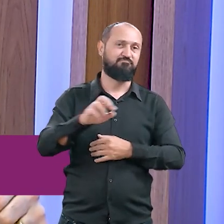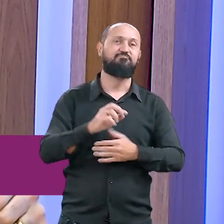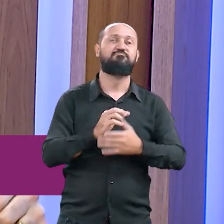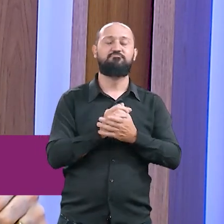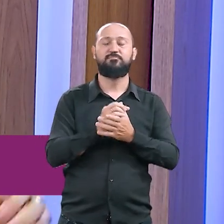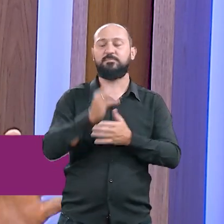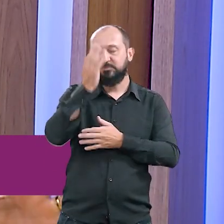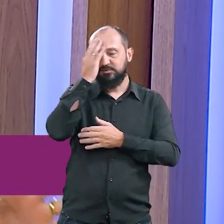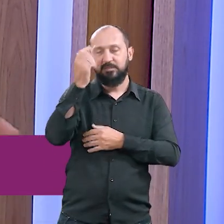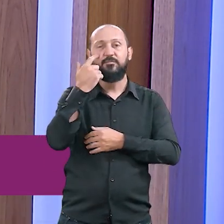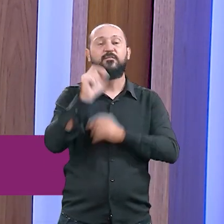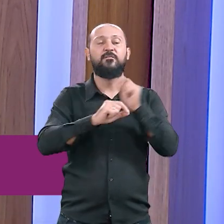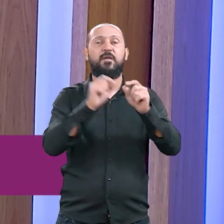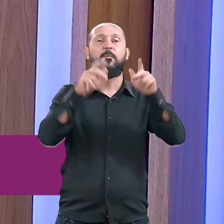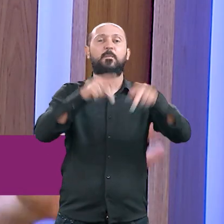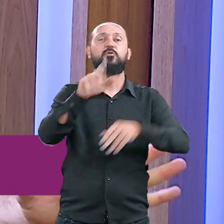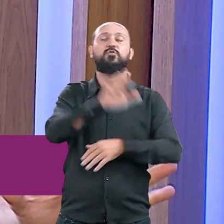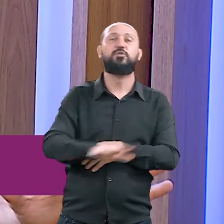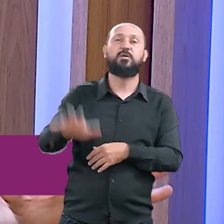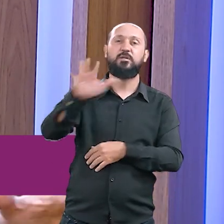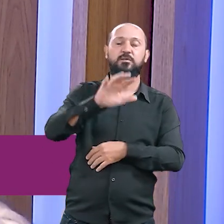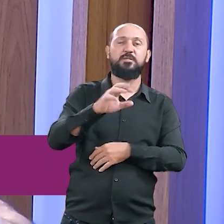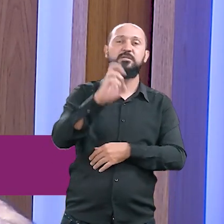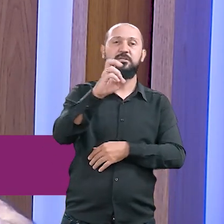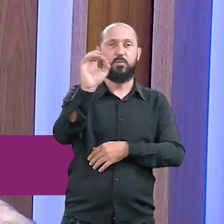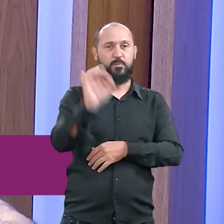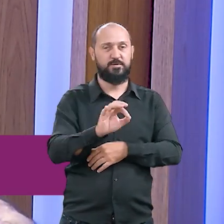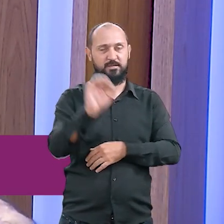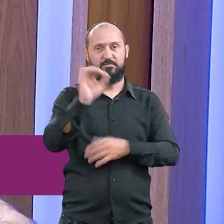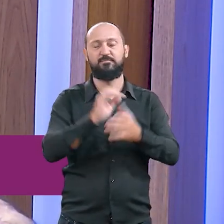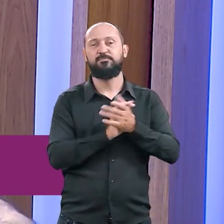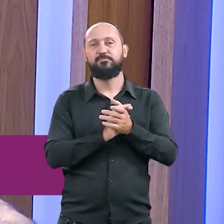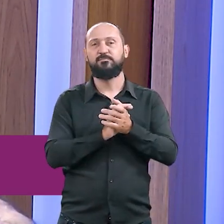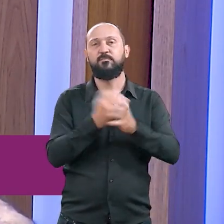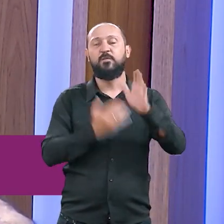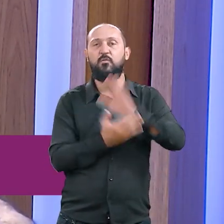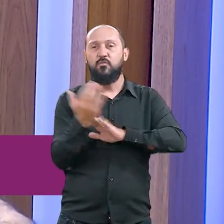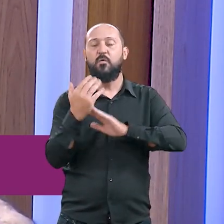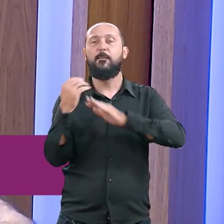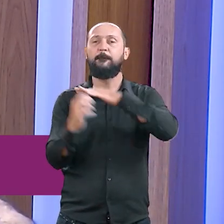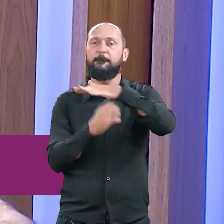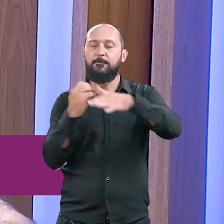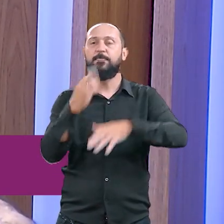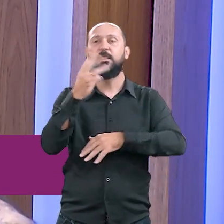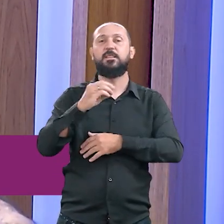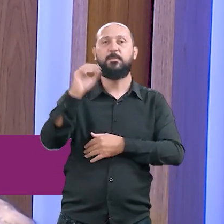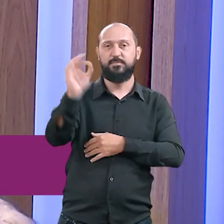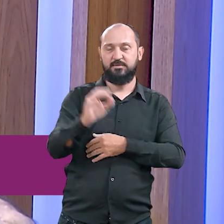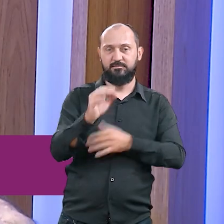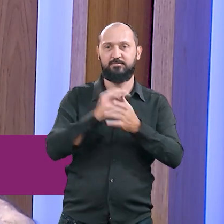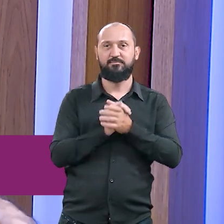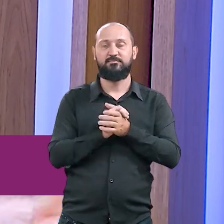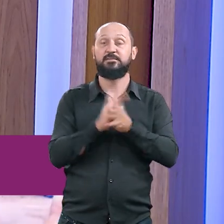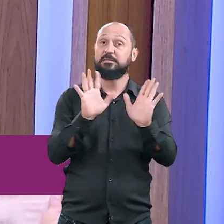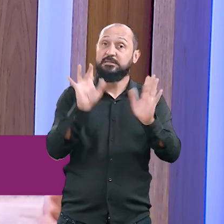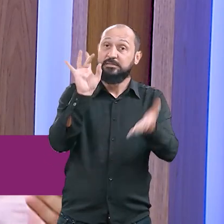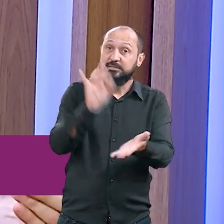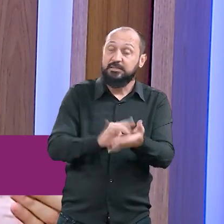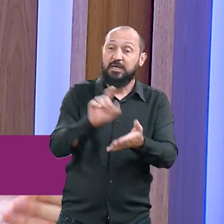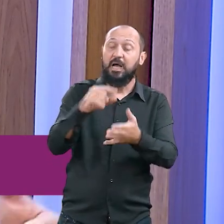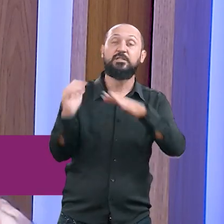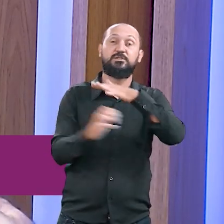essa expressão da inteligência artificial, o contratante chama atenção. Até porque, Lívia, apesar da tecnologia do ChatGPT, que é a mais